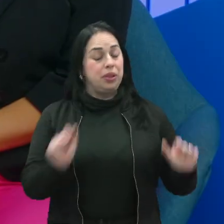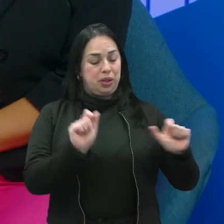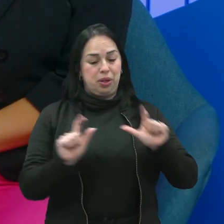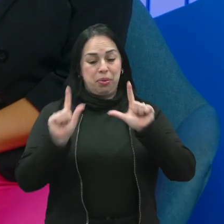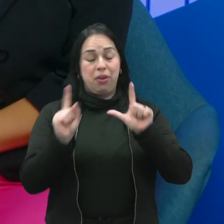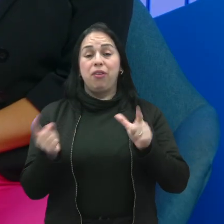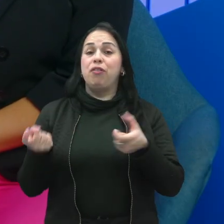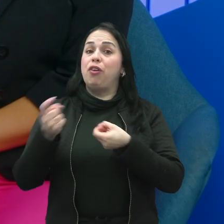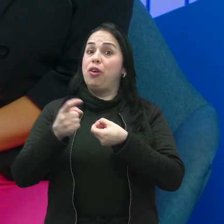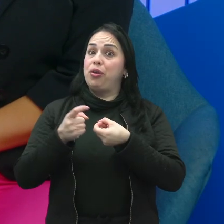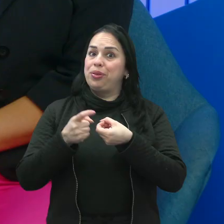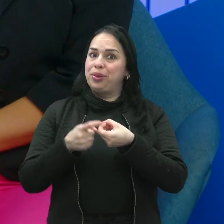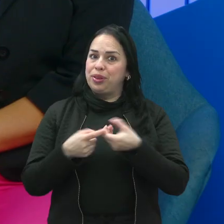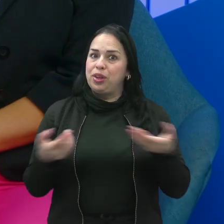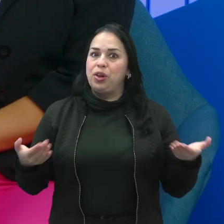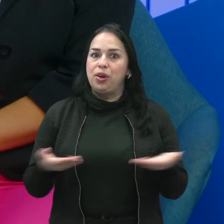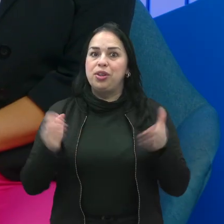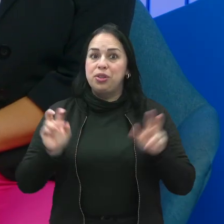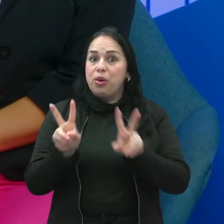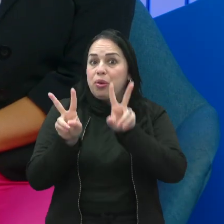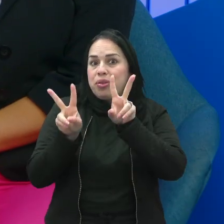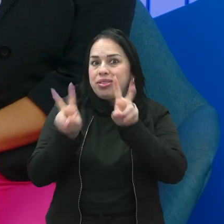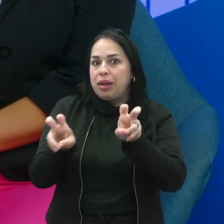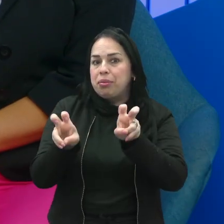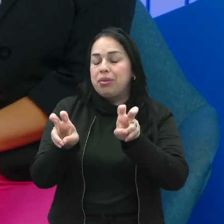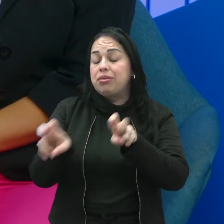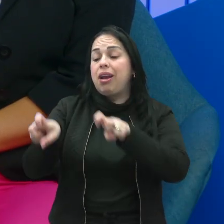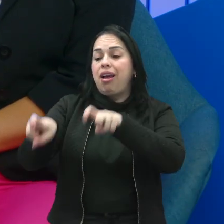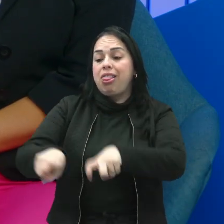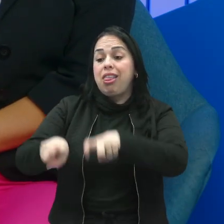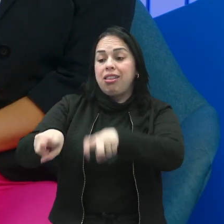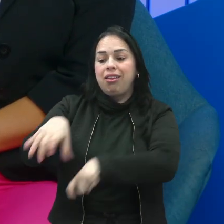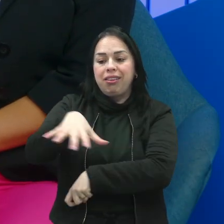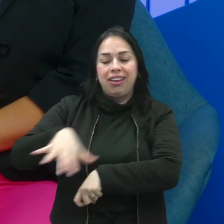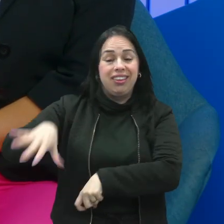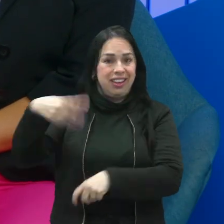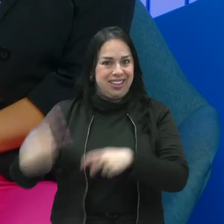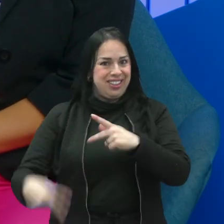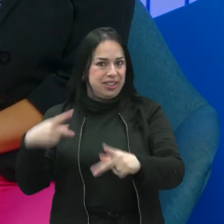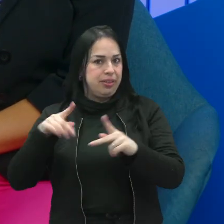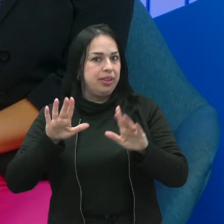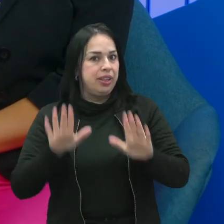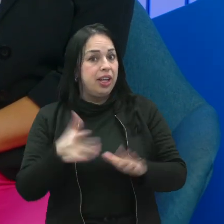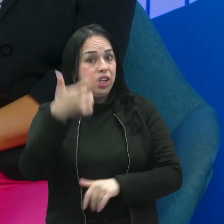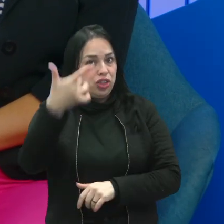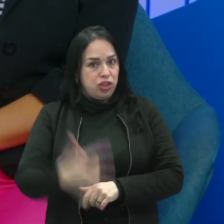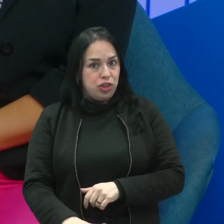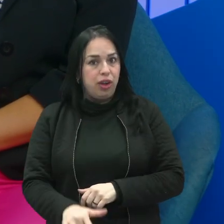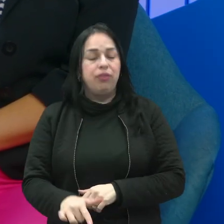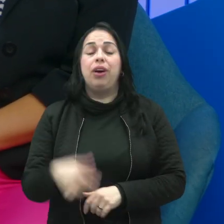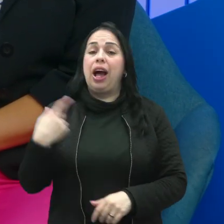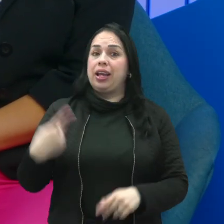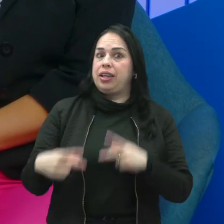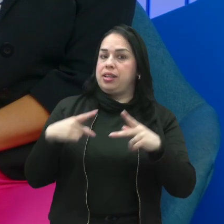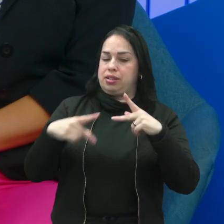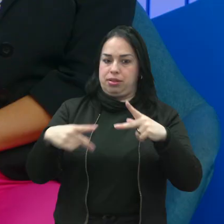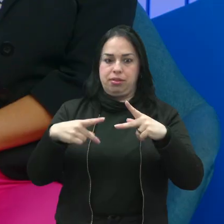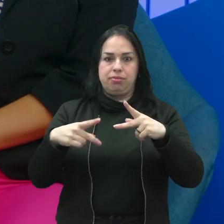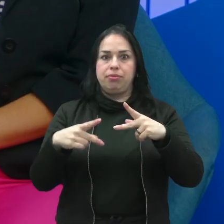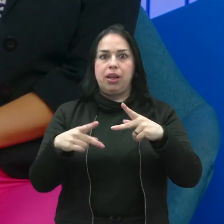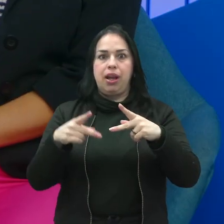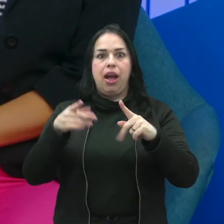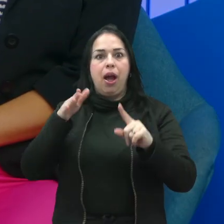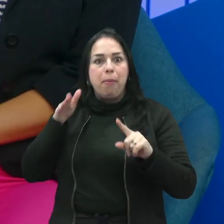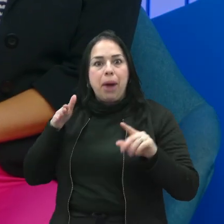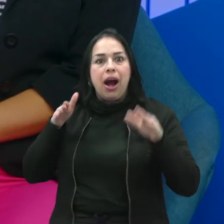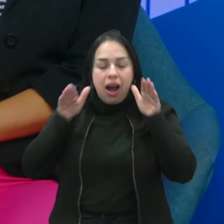Estamos de volta com o Sobre Política, hoje falando a respeito da produção rural na cidade. Mais uma vez, né, Dani? São José é uma cidade